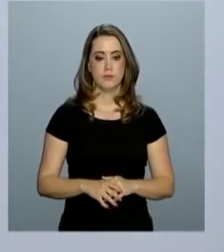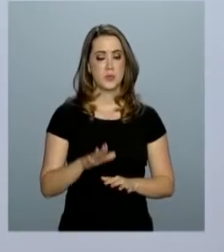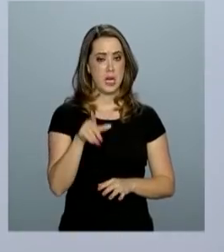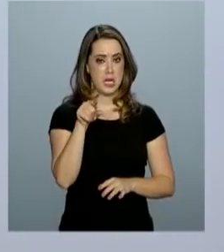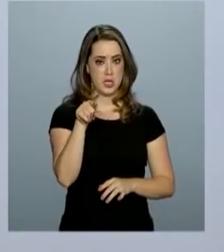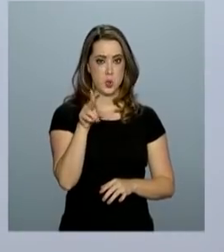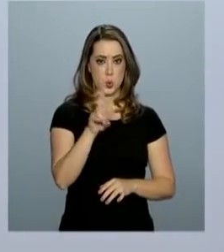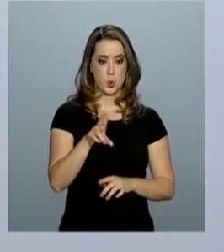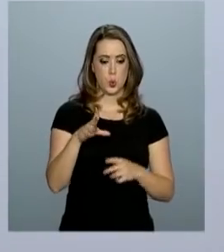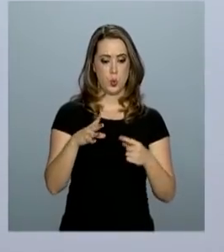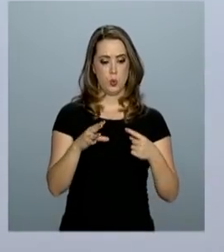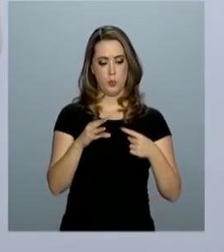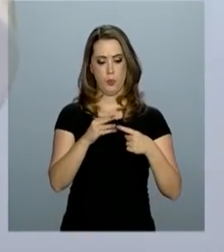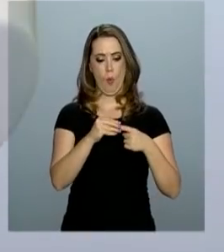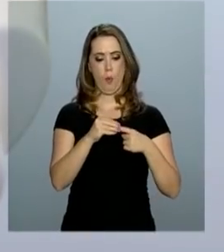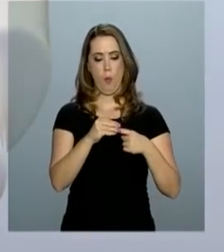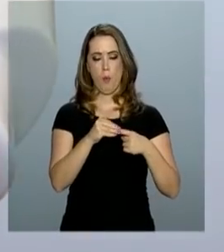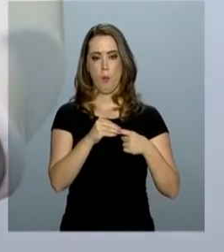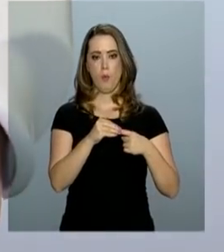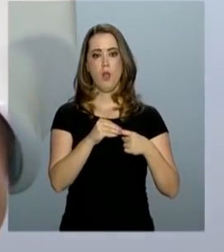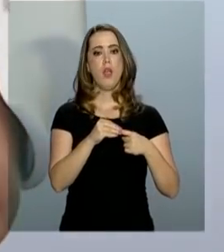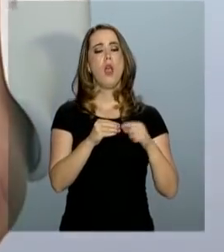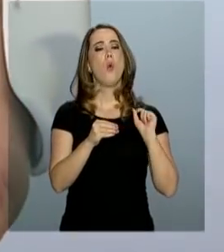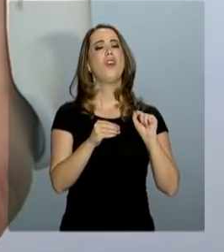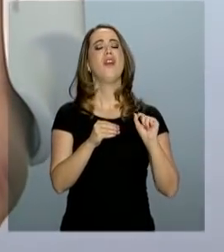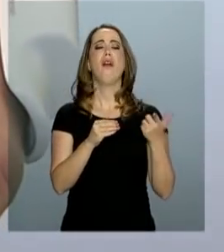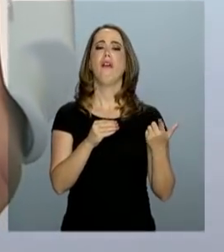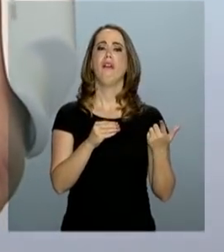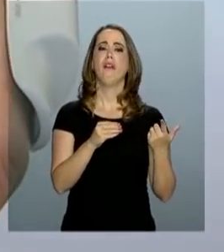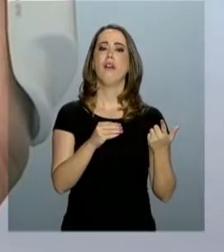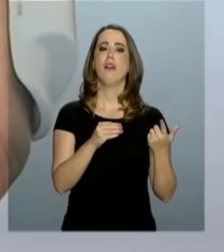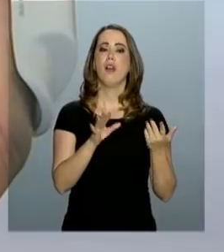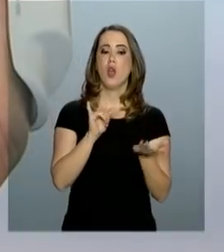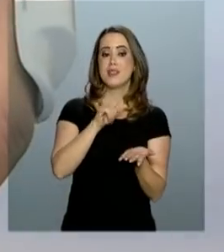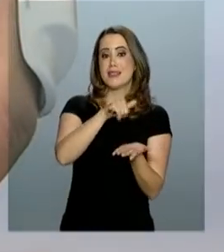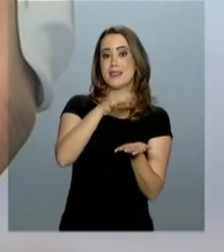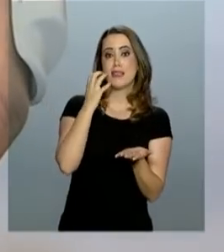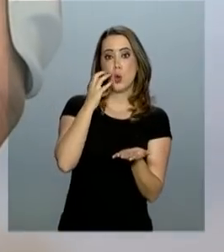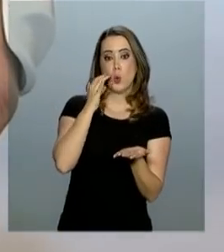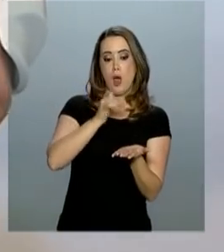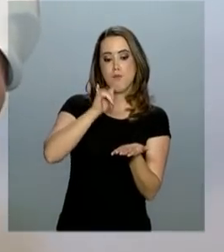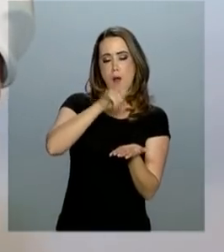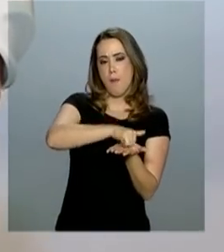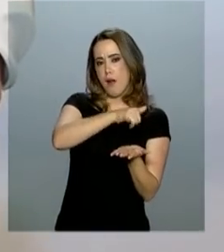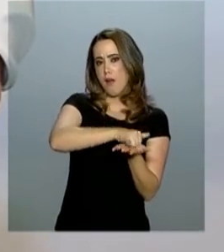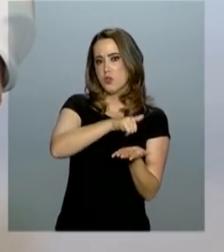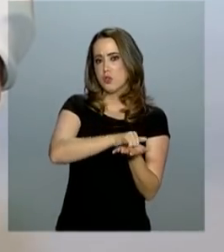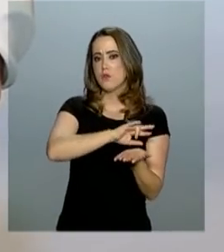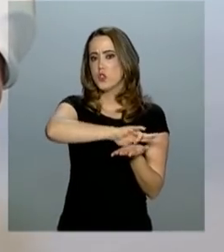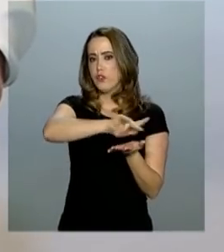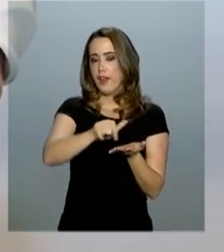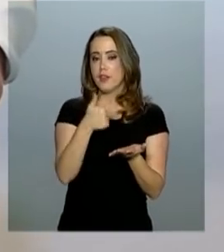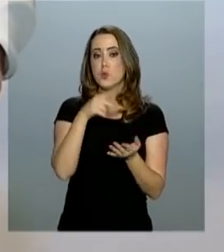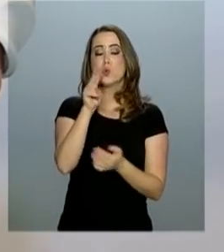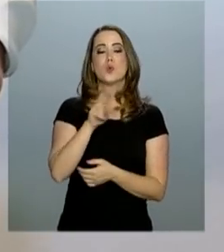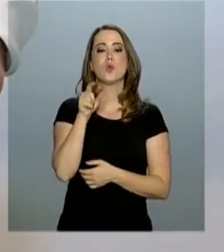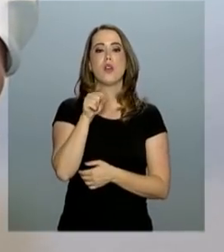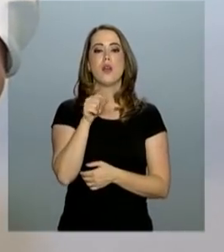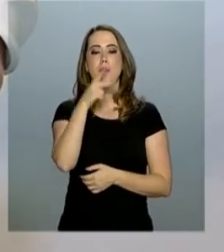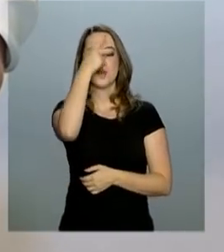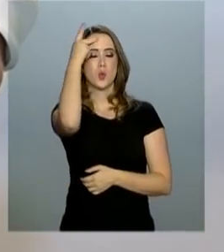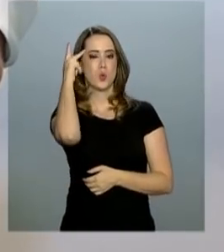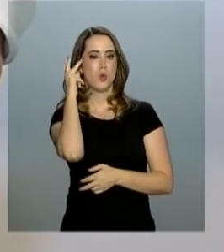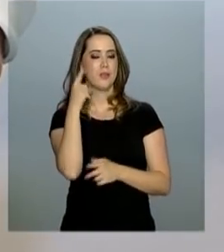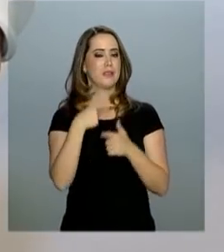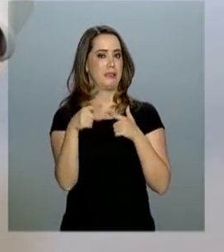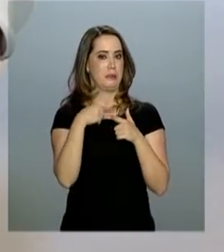Esse aparelho instalado na ponta dos dedos é ligado a um celular com a ajuda de um aplicativo. Ele é usado para monitorar pacientes